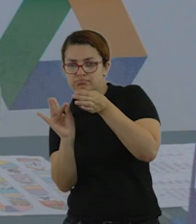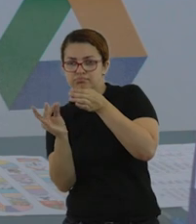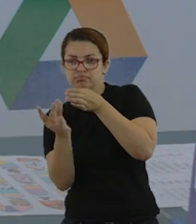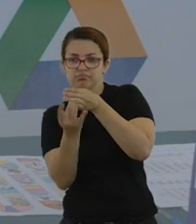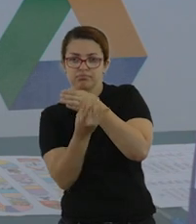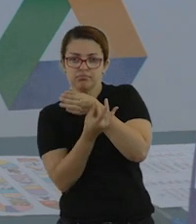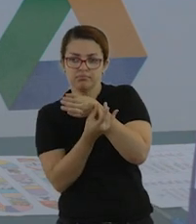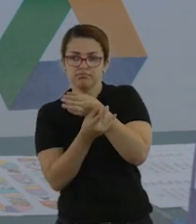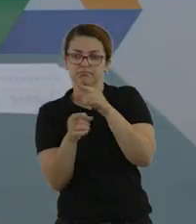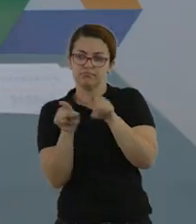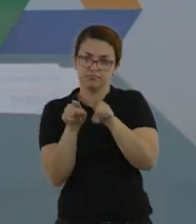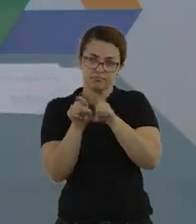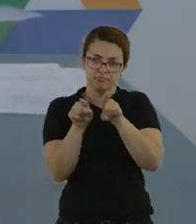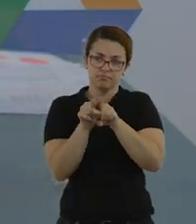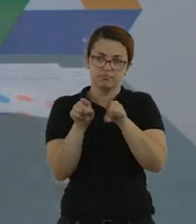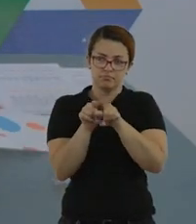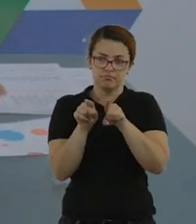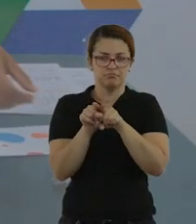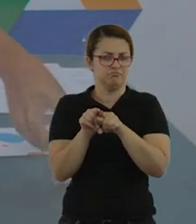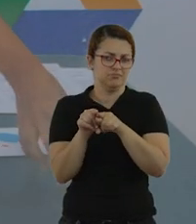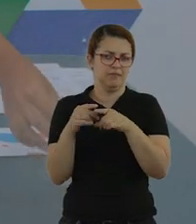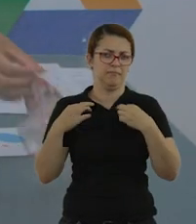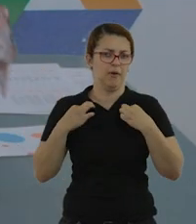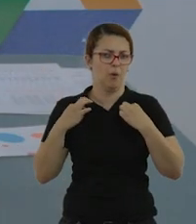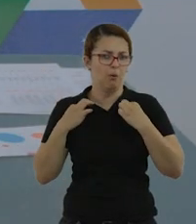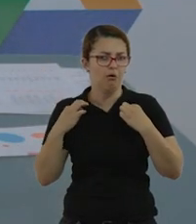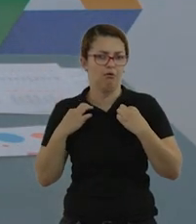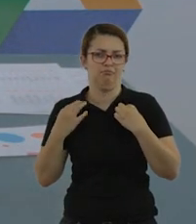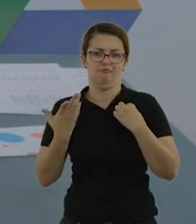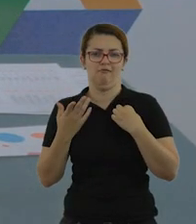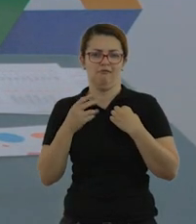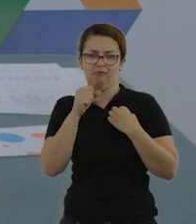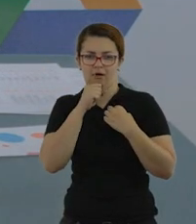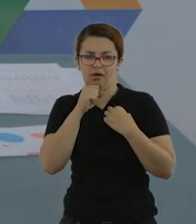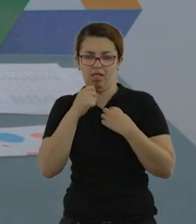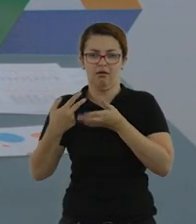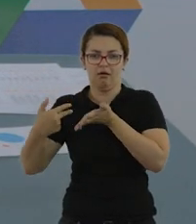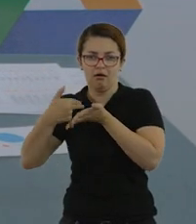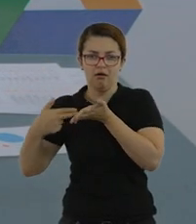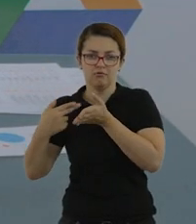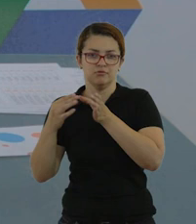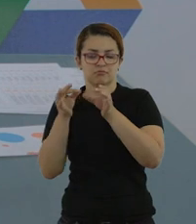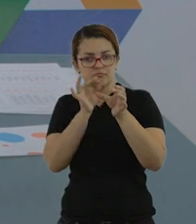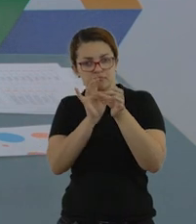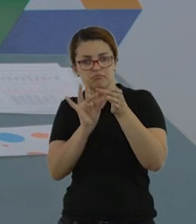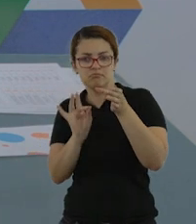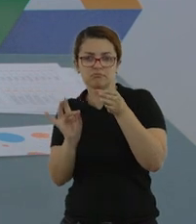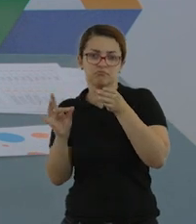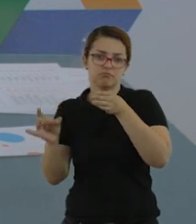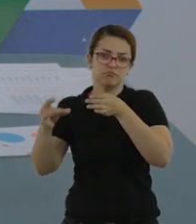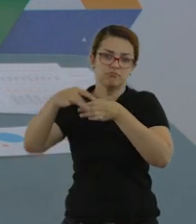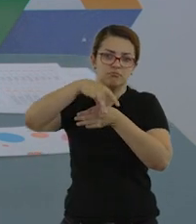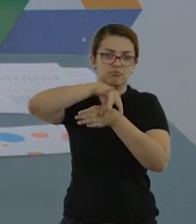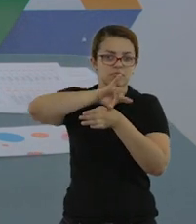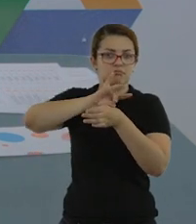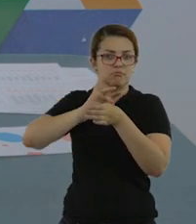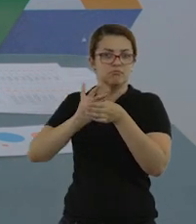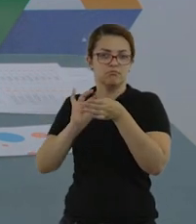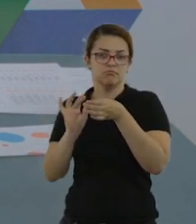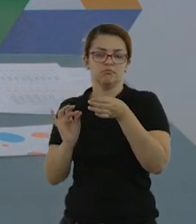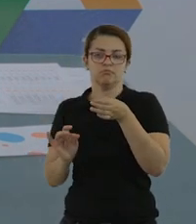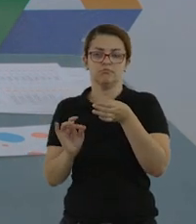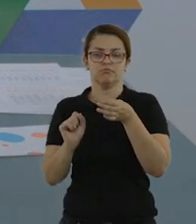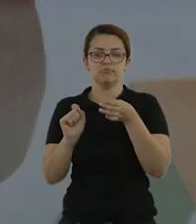bonitinho e coloco ela, tá bom? Se não for o papel também, se você tem um tecido aí na sua casa, verifique aí quais são os materiais que você tem. E você também